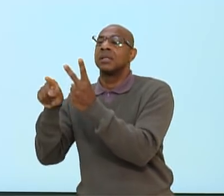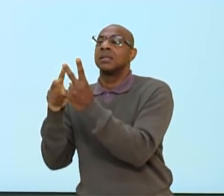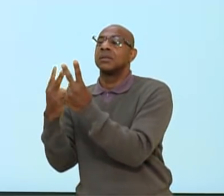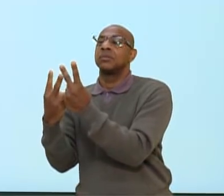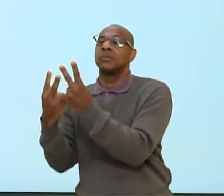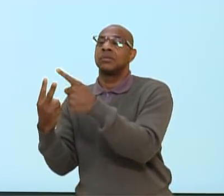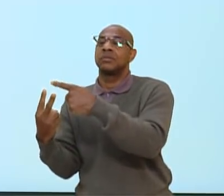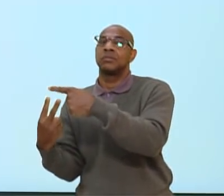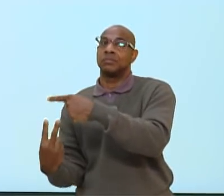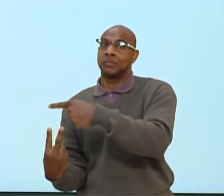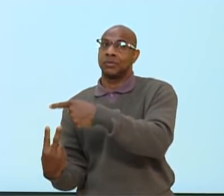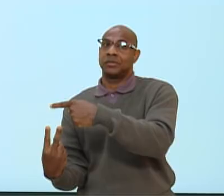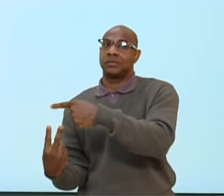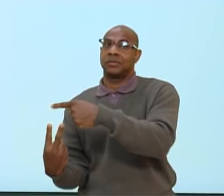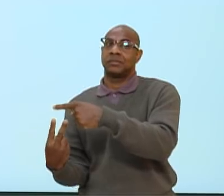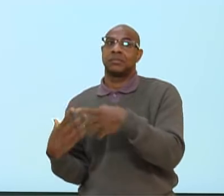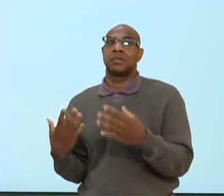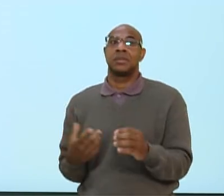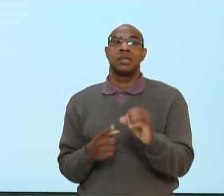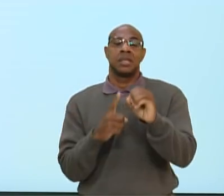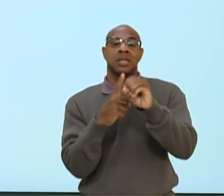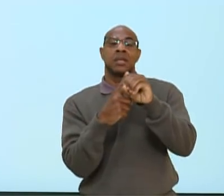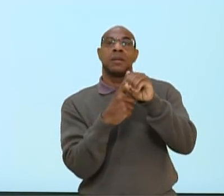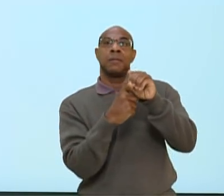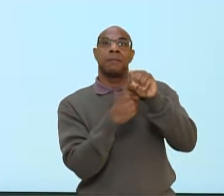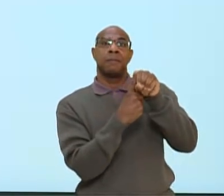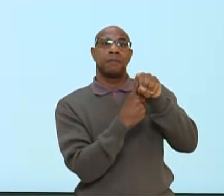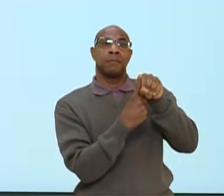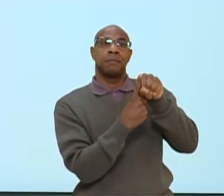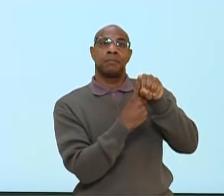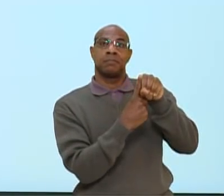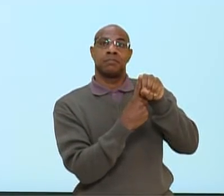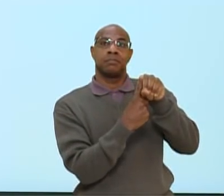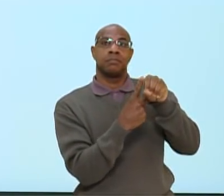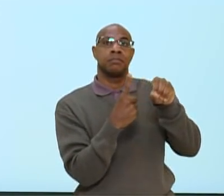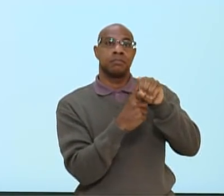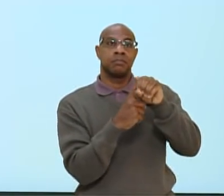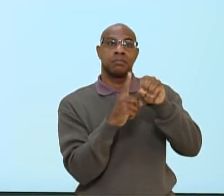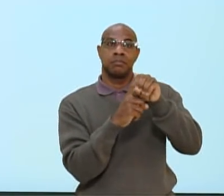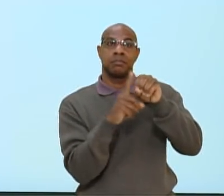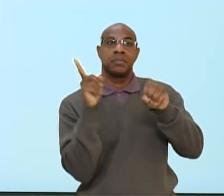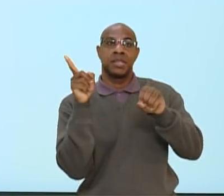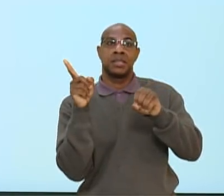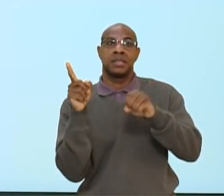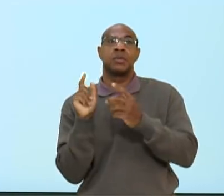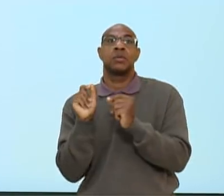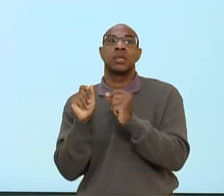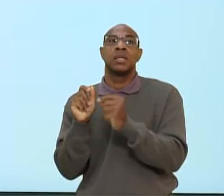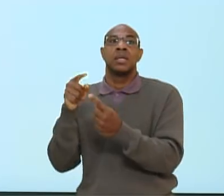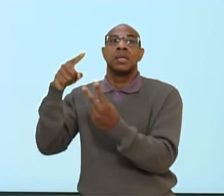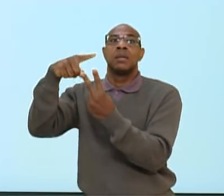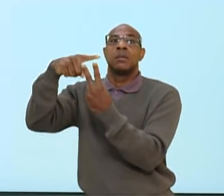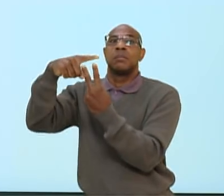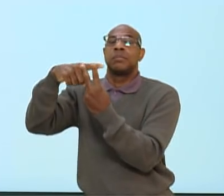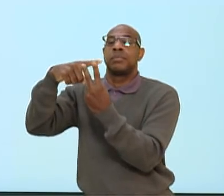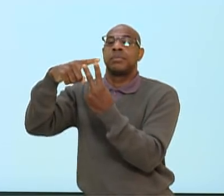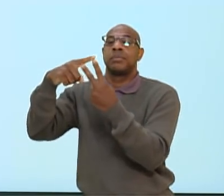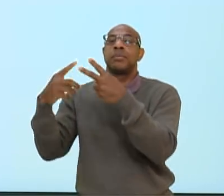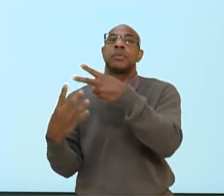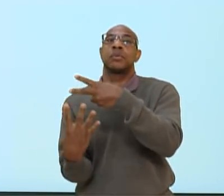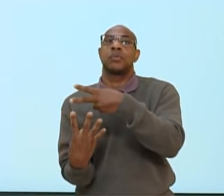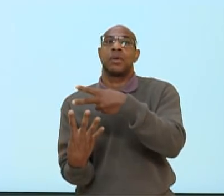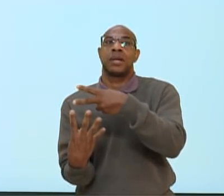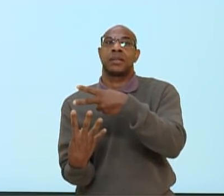2. Ou seja, o valor de π vai ser, o do θ vai ser ou π sobre 4 ou 3π sobre